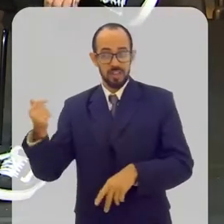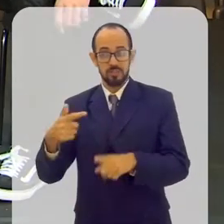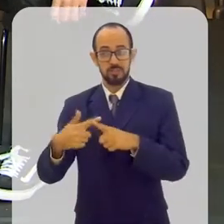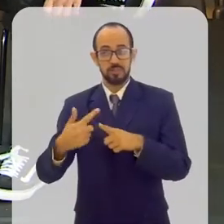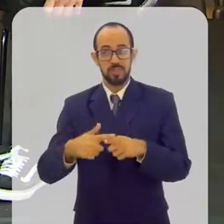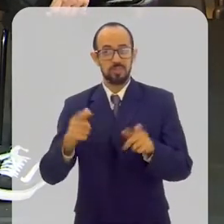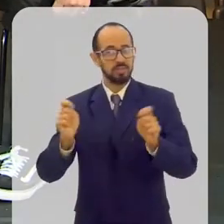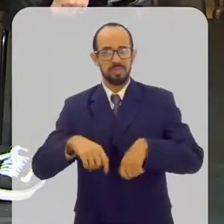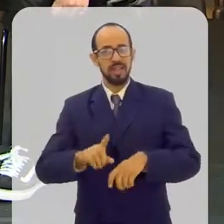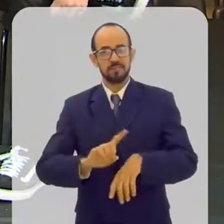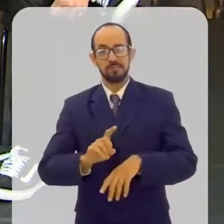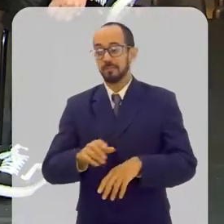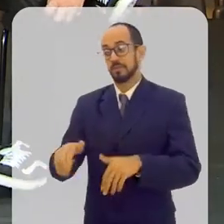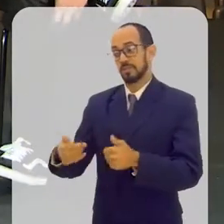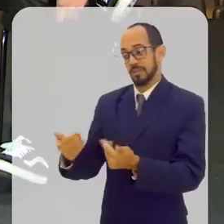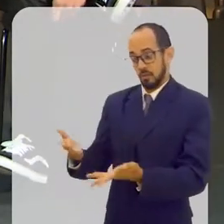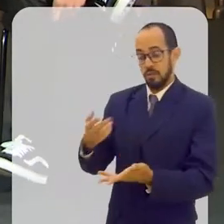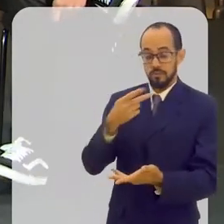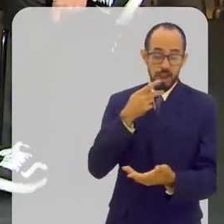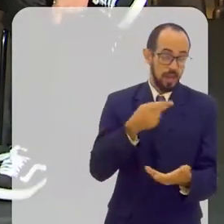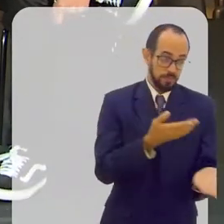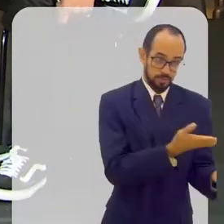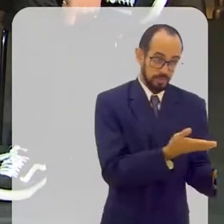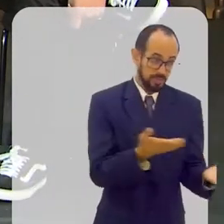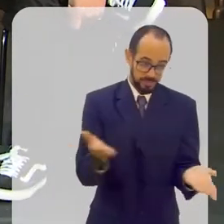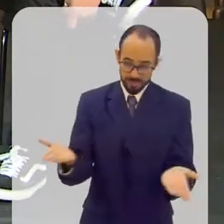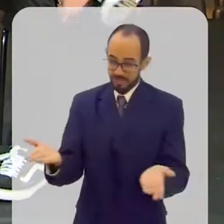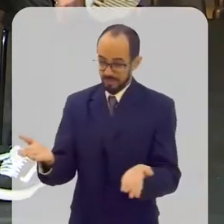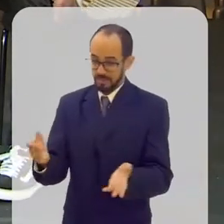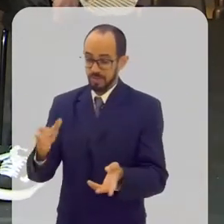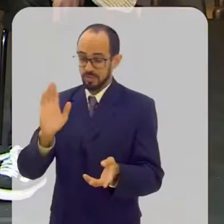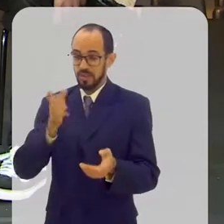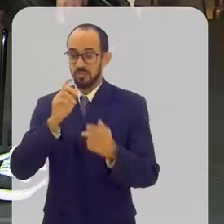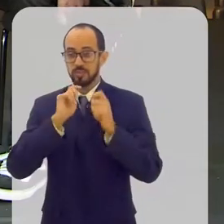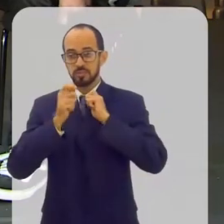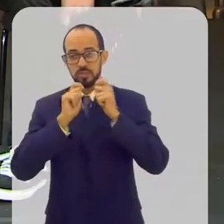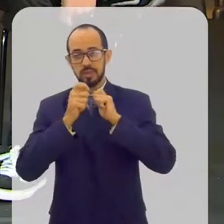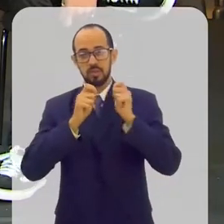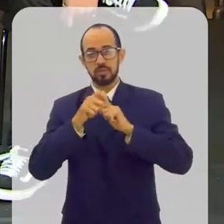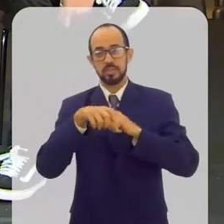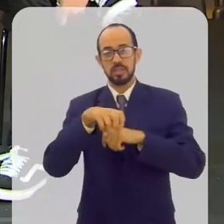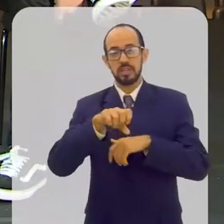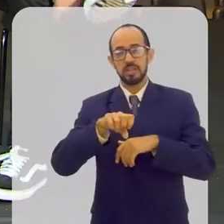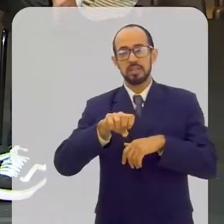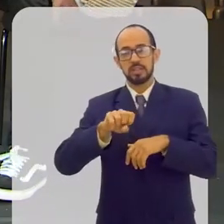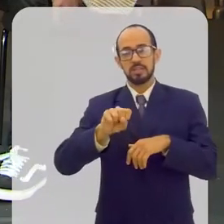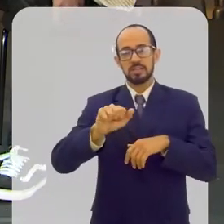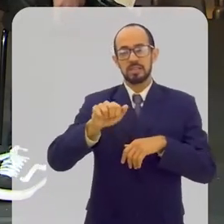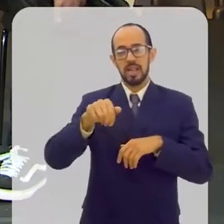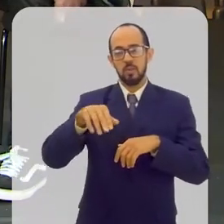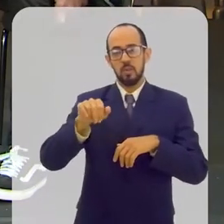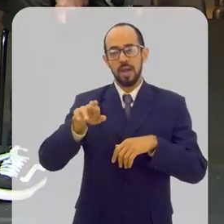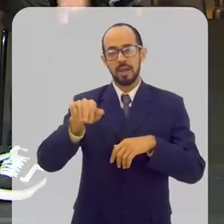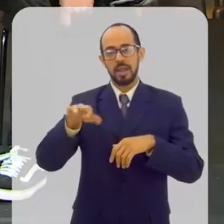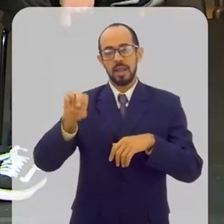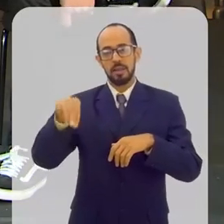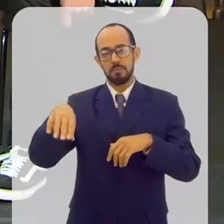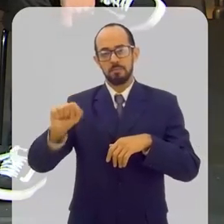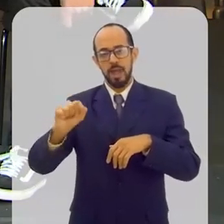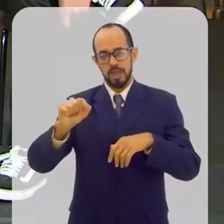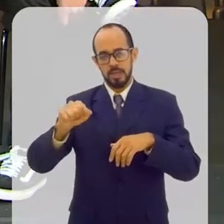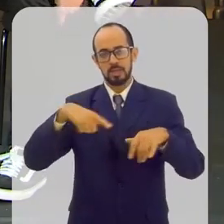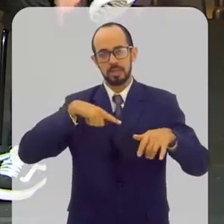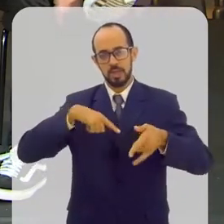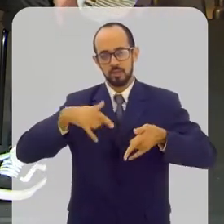quê? Eu vou dizer para vocês que eu já fiz uma matéria, fazer uma matéria em Saquarema, onde o cemitério fica nos fundos da